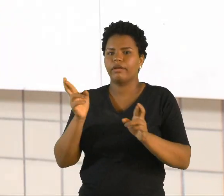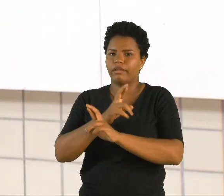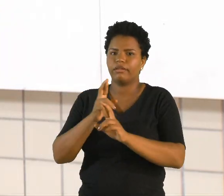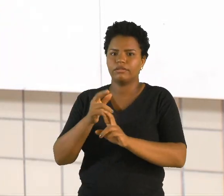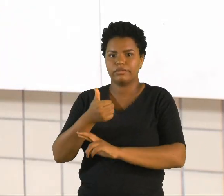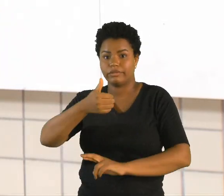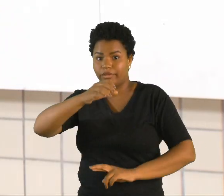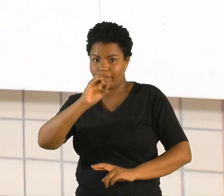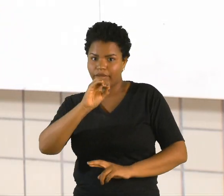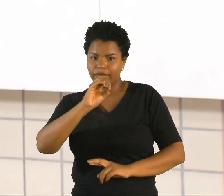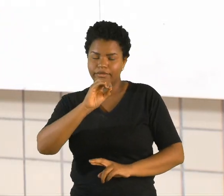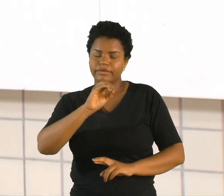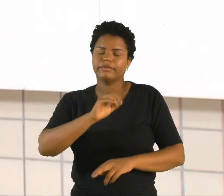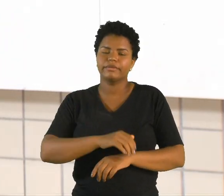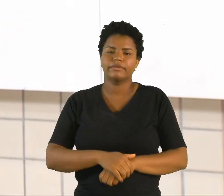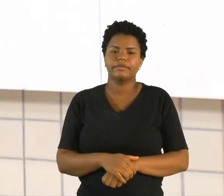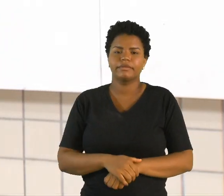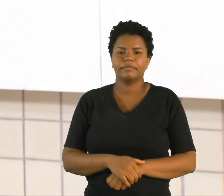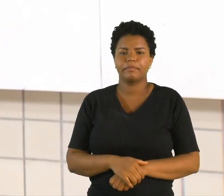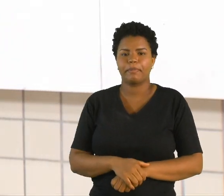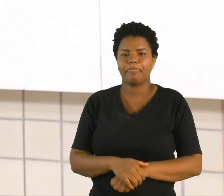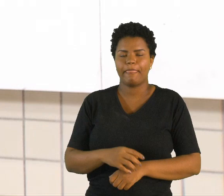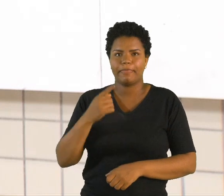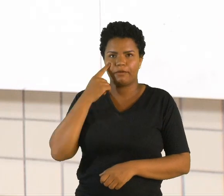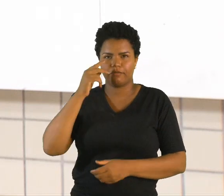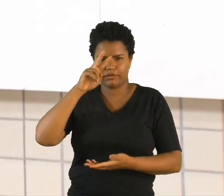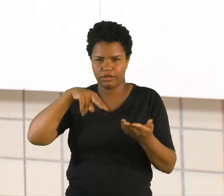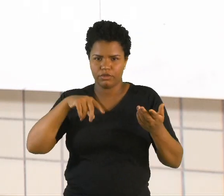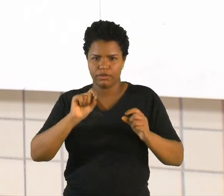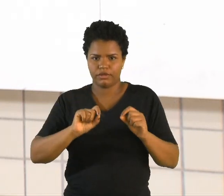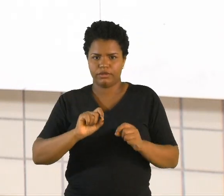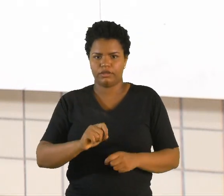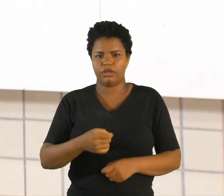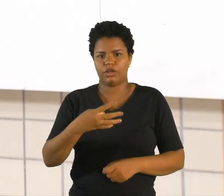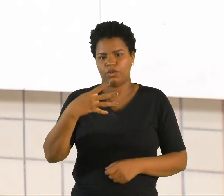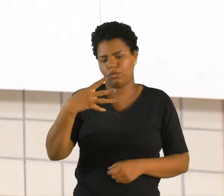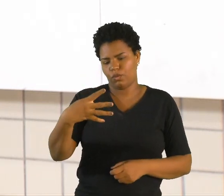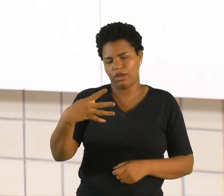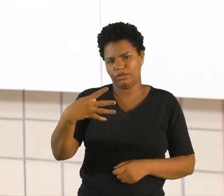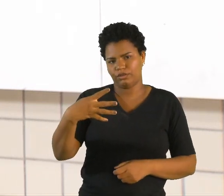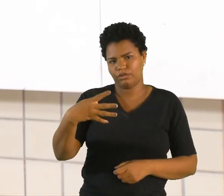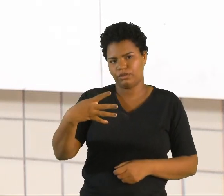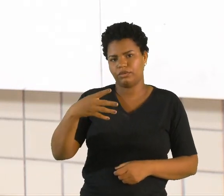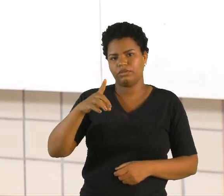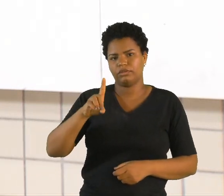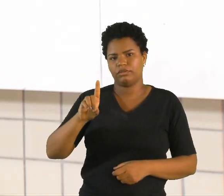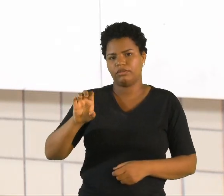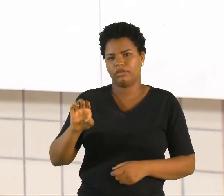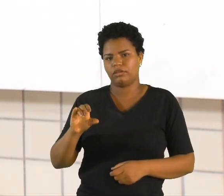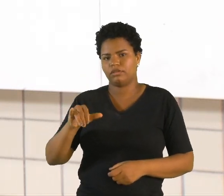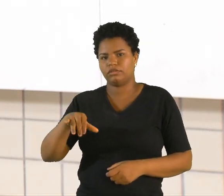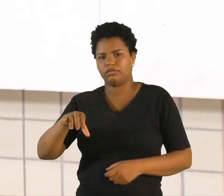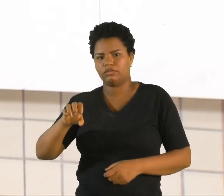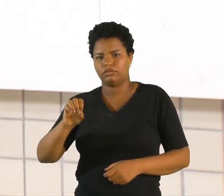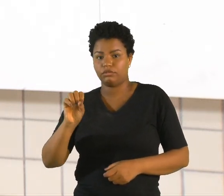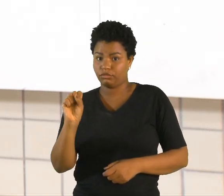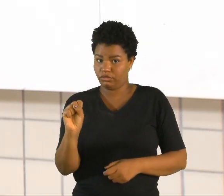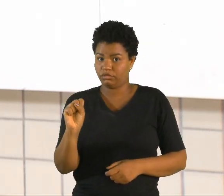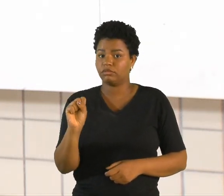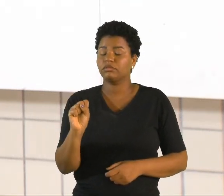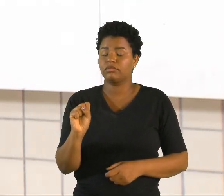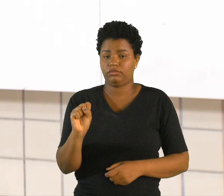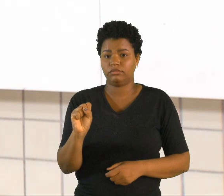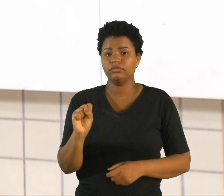Então, aqui, pessoal, eu vou ler assim, 4 décimos, ok? 4